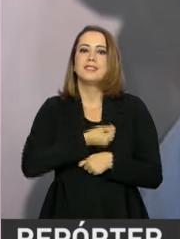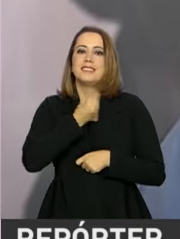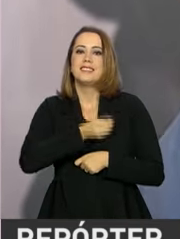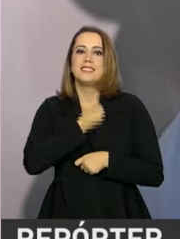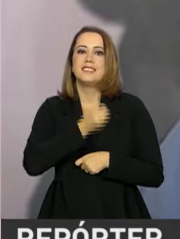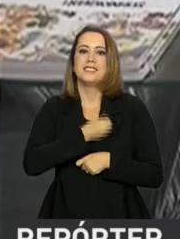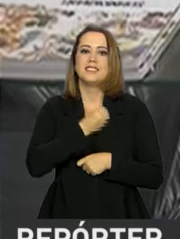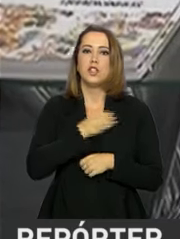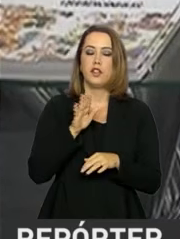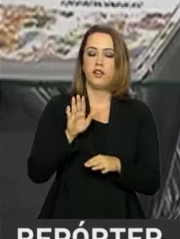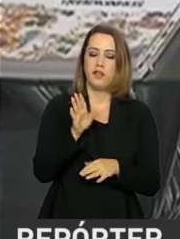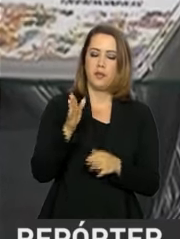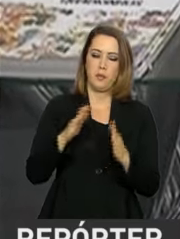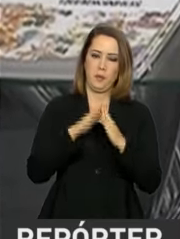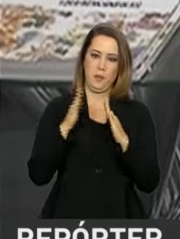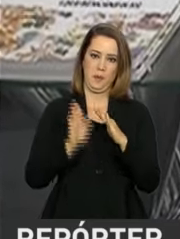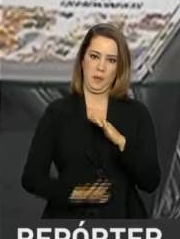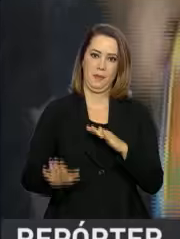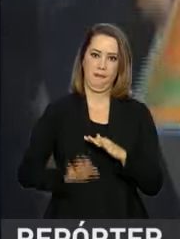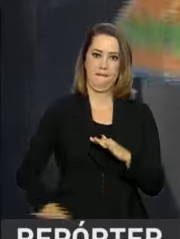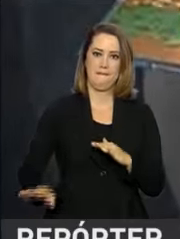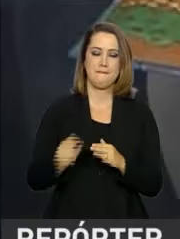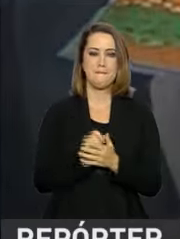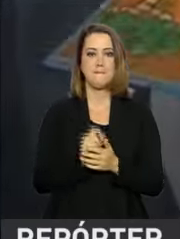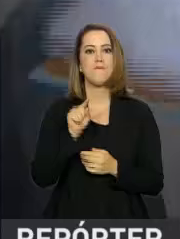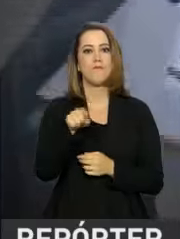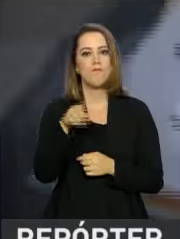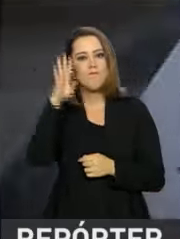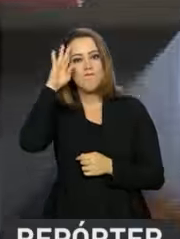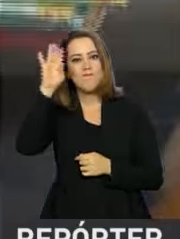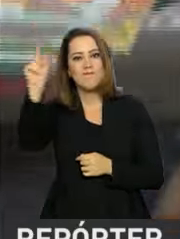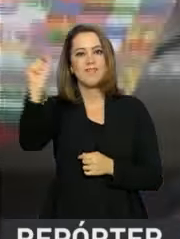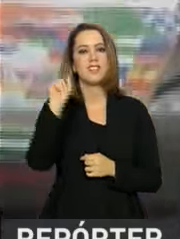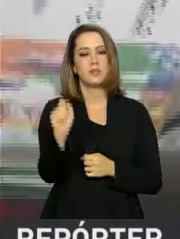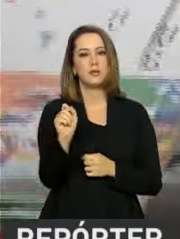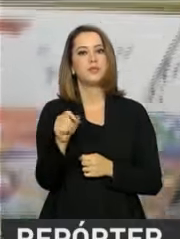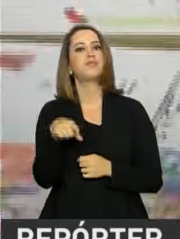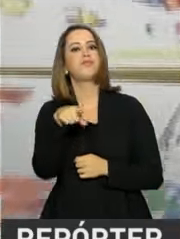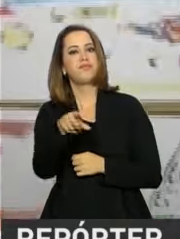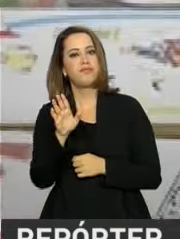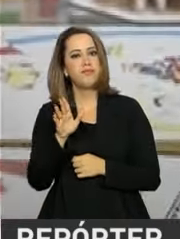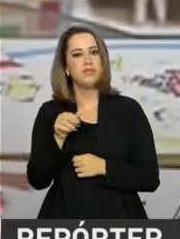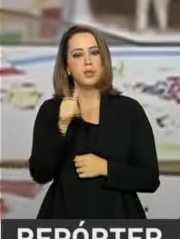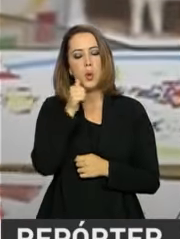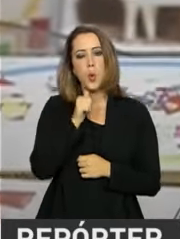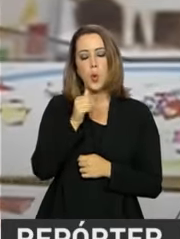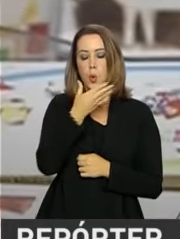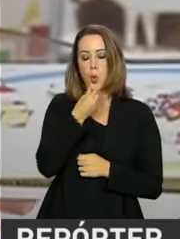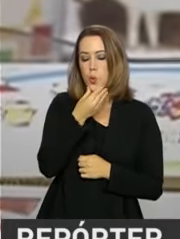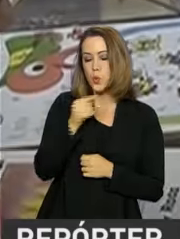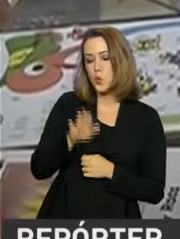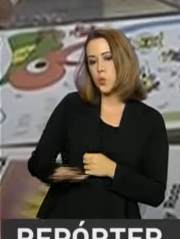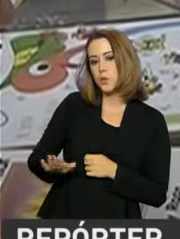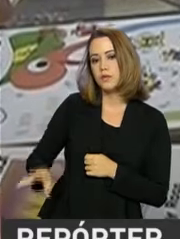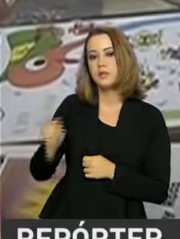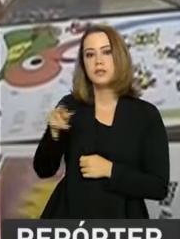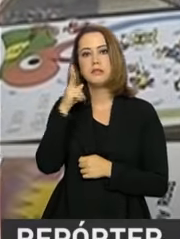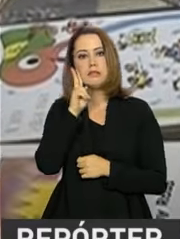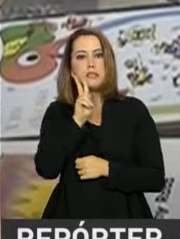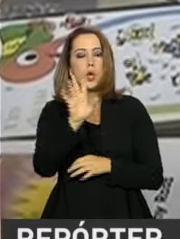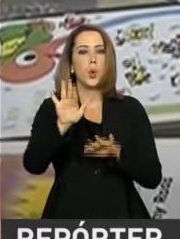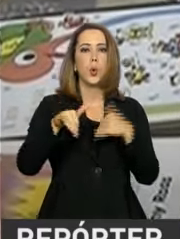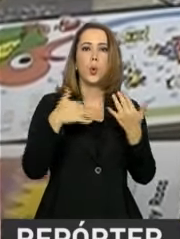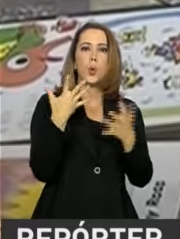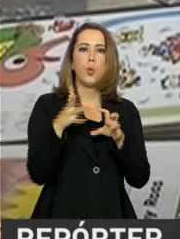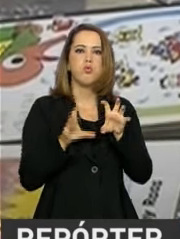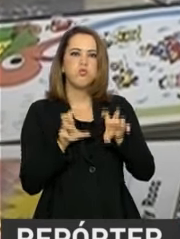ensino fundamental. E haja imaginação. Miguel e Guilherme pesquisam qual o próximo monstro vão inventar. Aí a gente